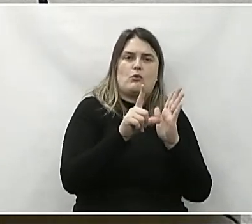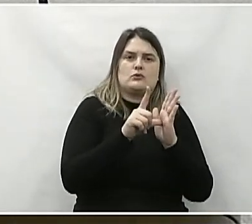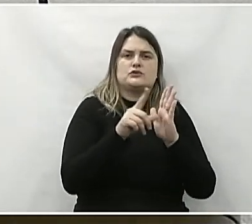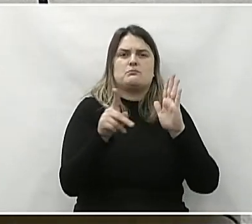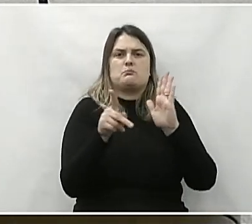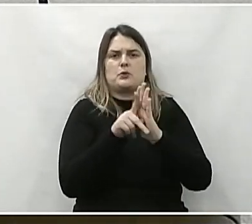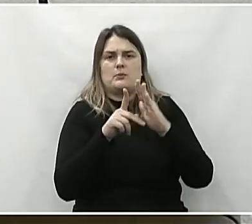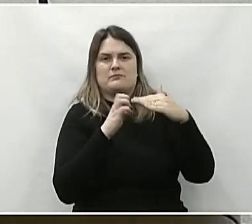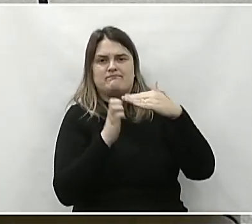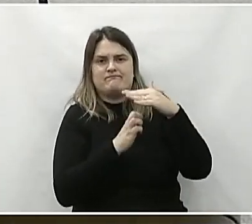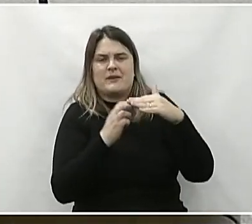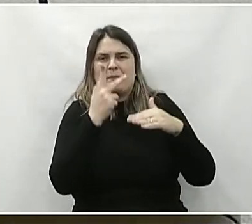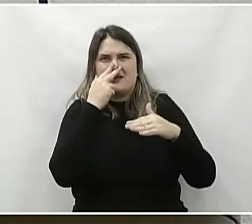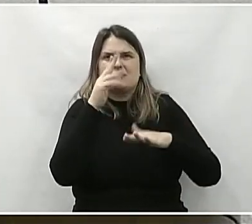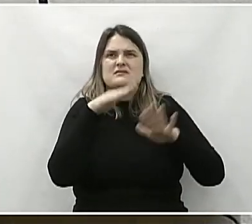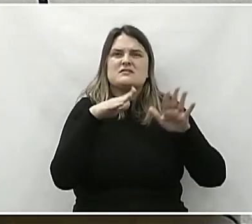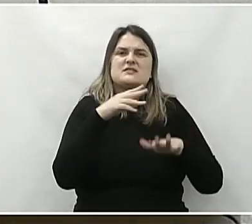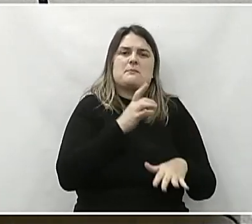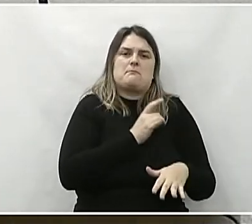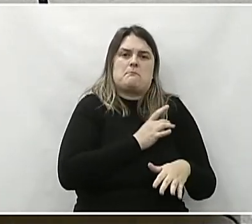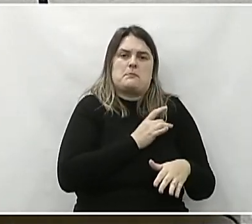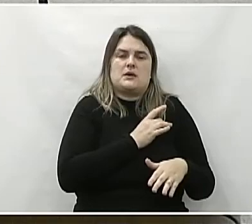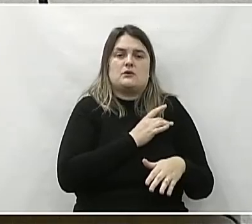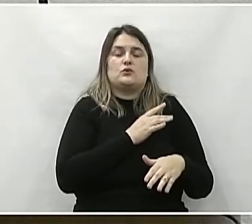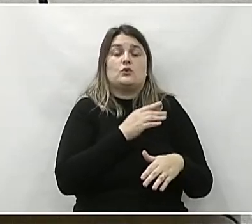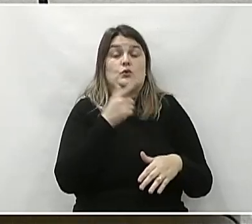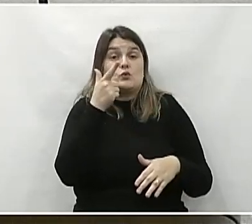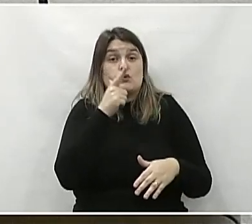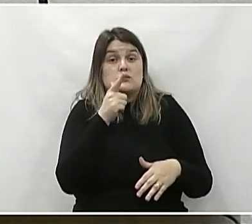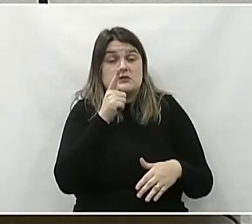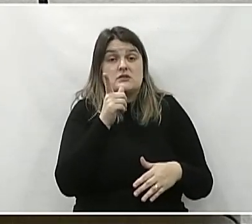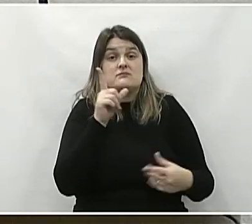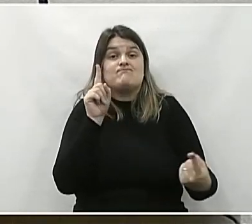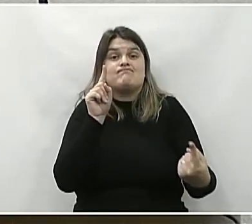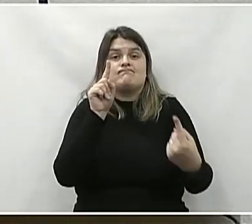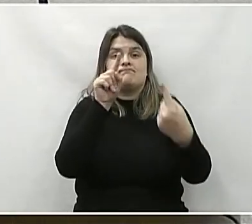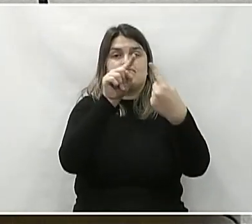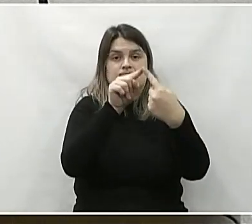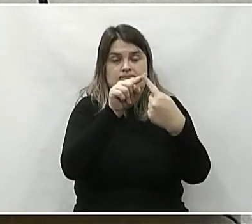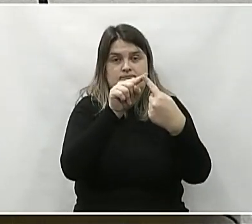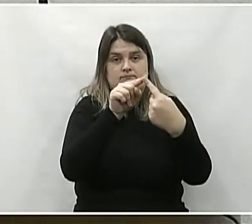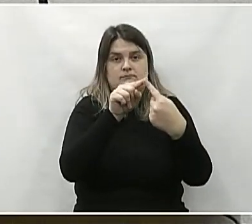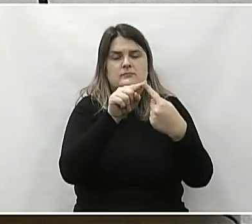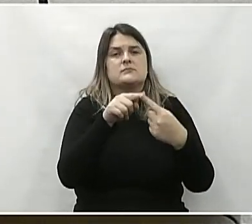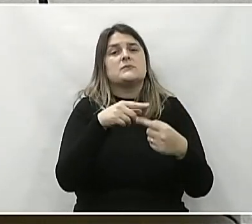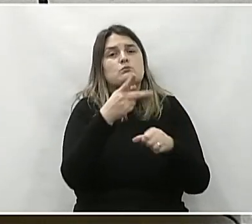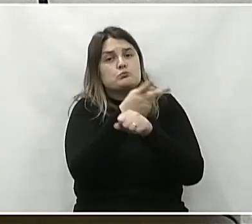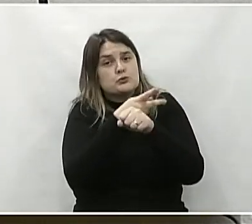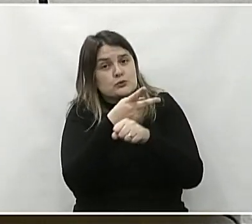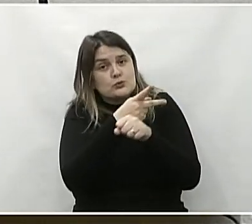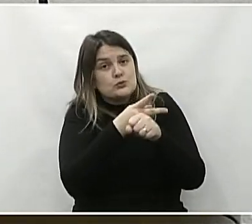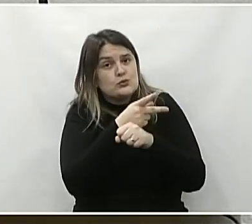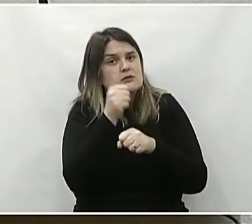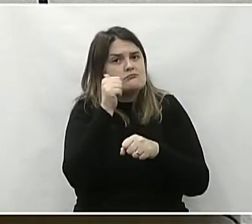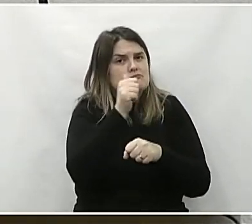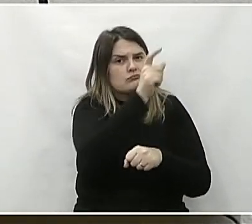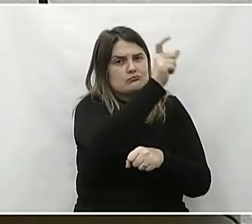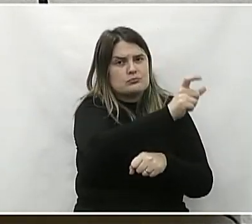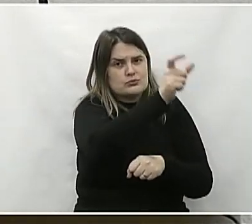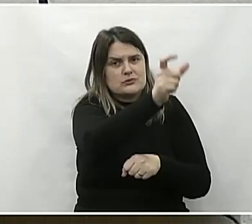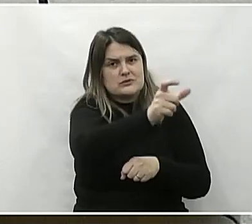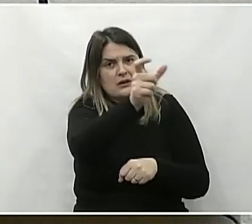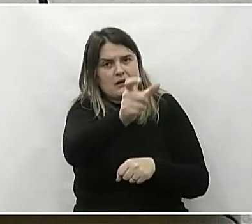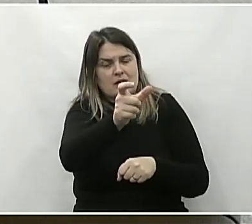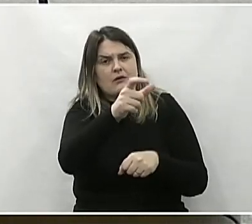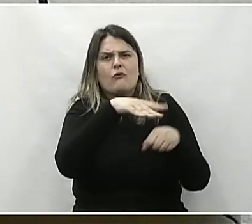tenho medo de pôr eu ganhar e abrir uma porta para conquistar o seu objetivo procure uma dessas mulheres que